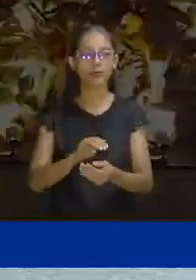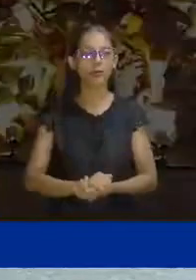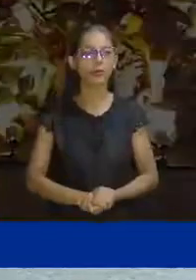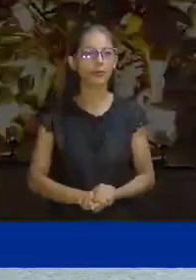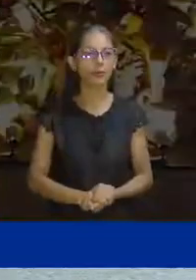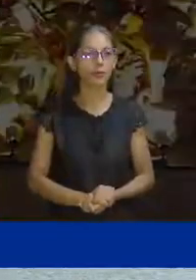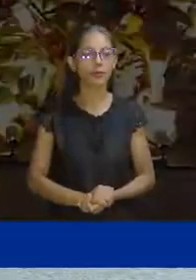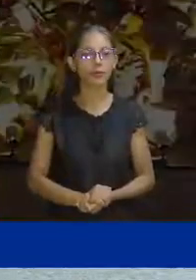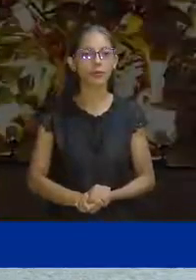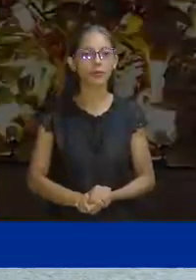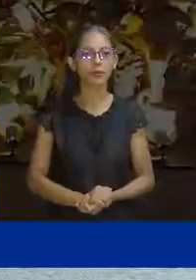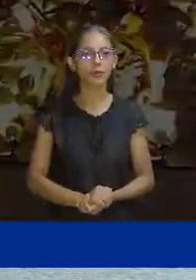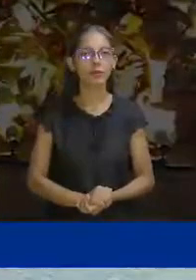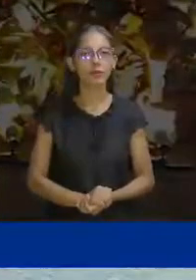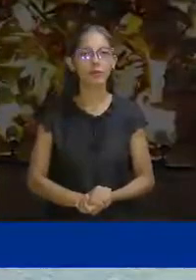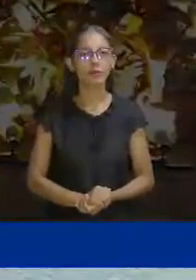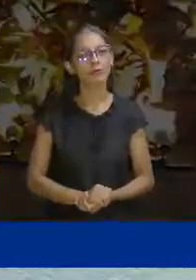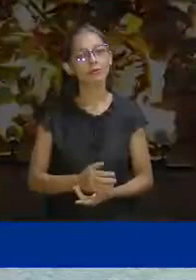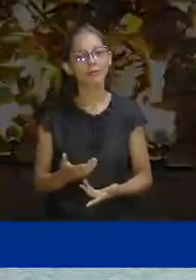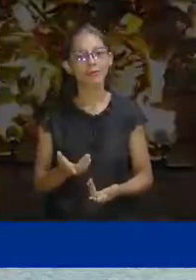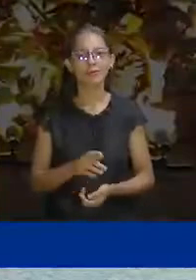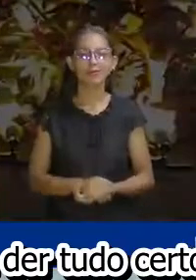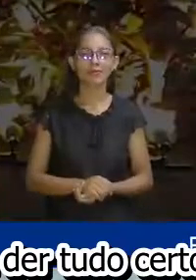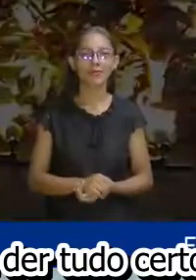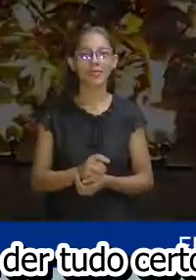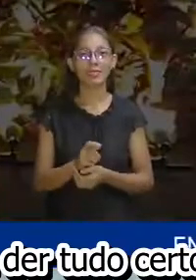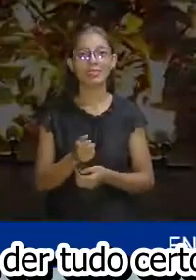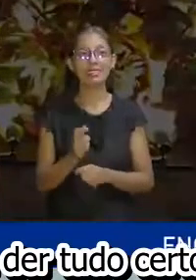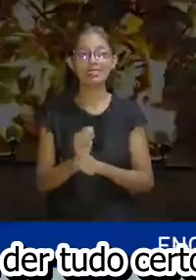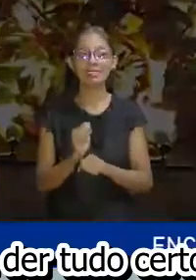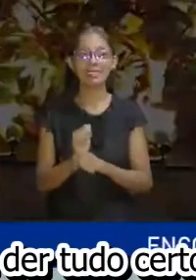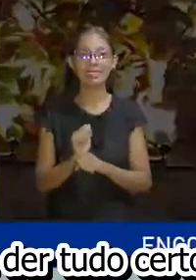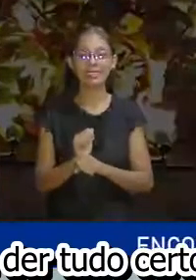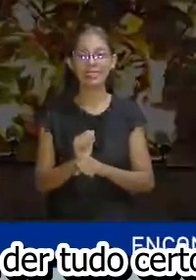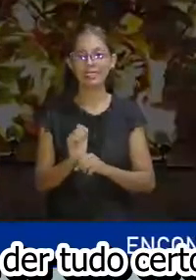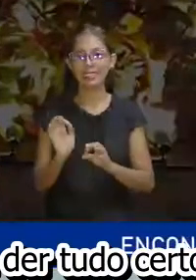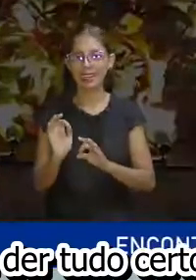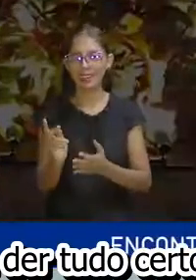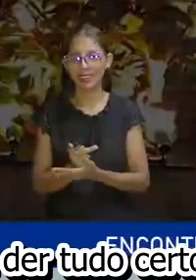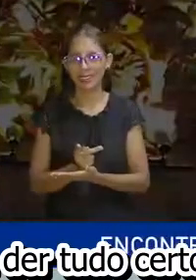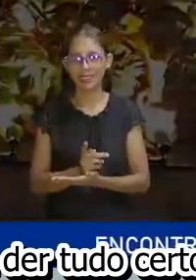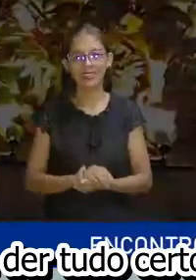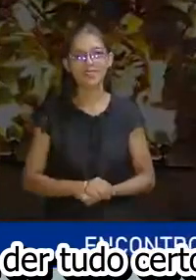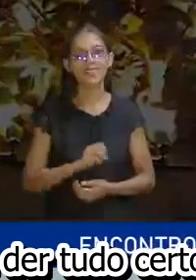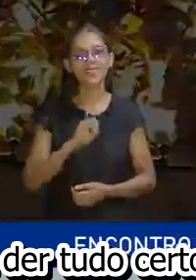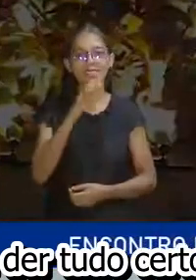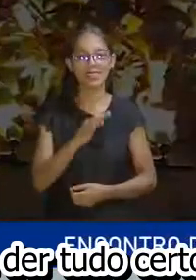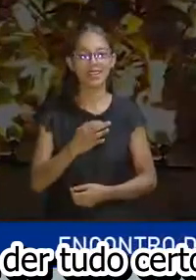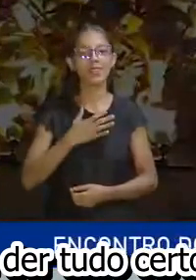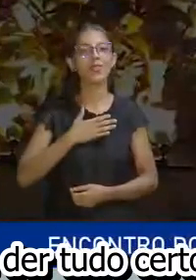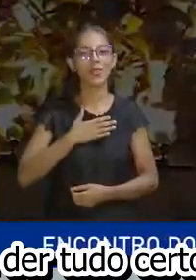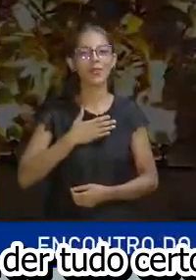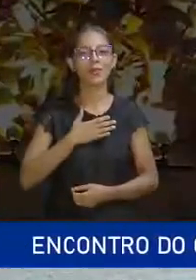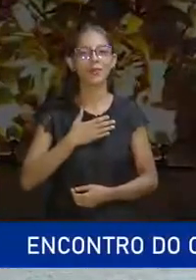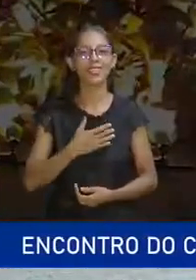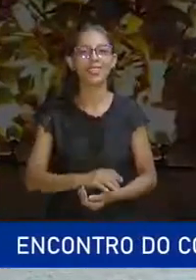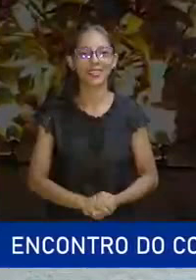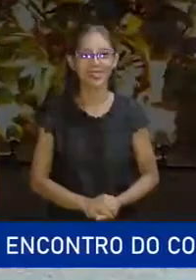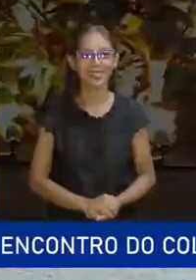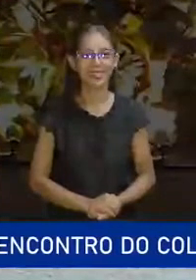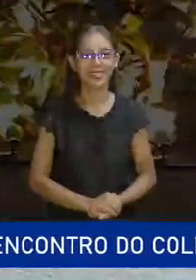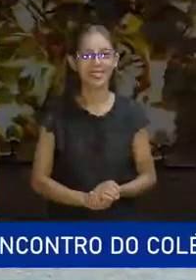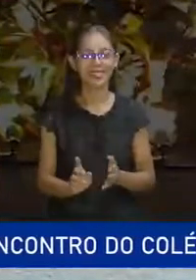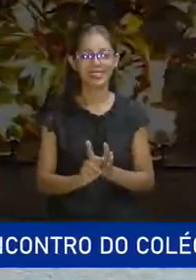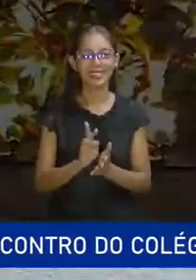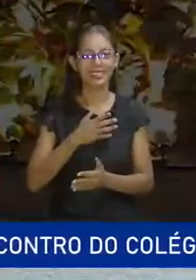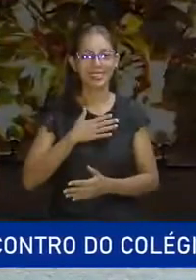errada, espero que não dê, porque se der, reclame do Boccalini. Se der certo, o mérito é meu, certo? Se der tudo certo, é meu mérito.